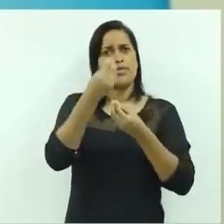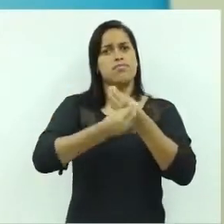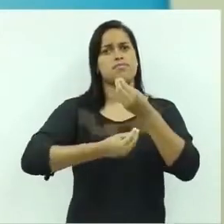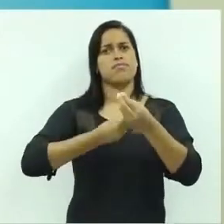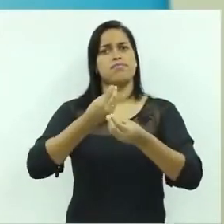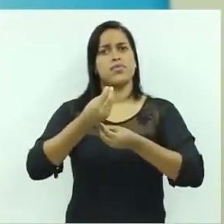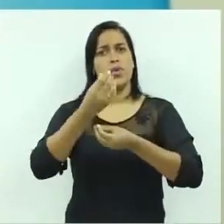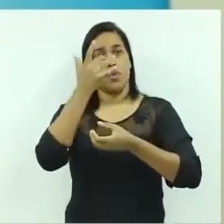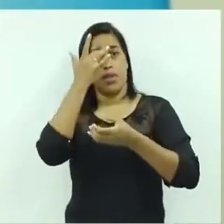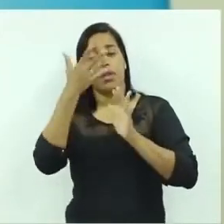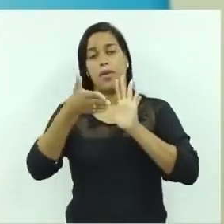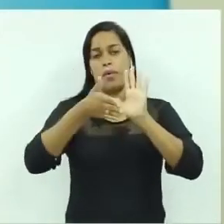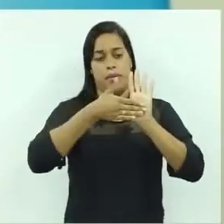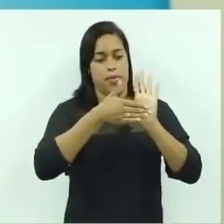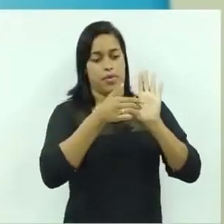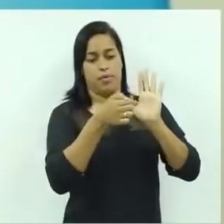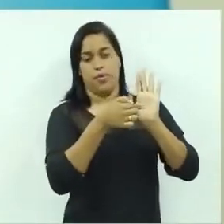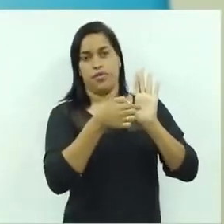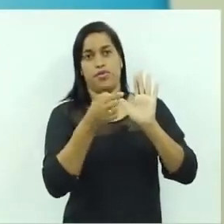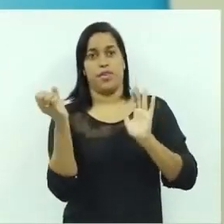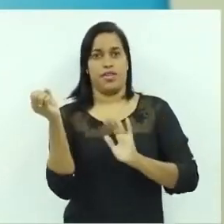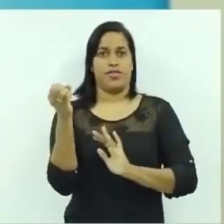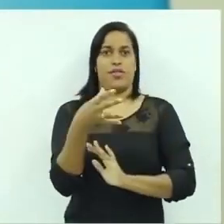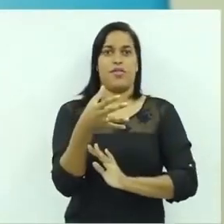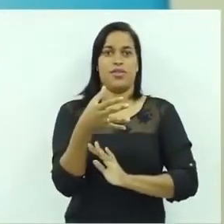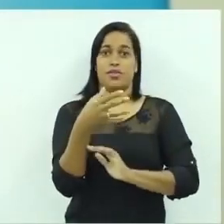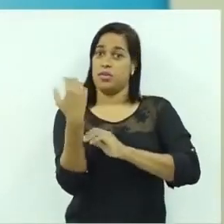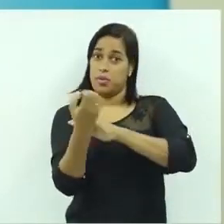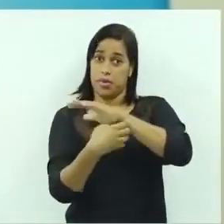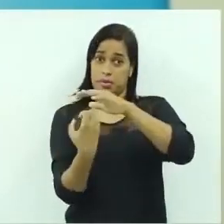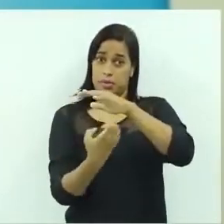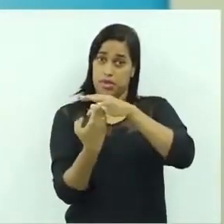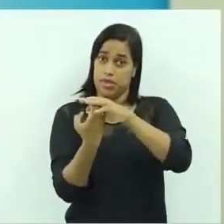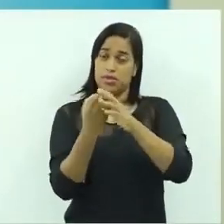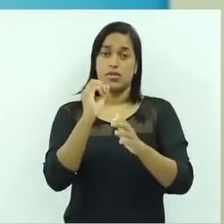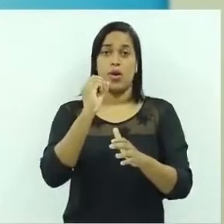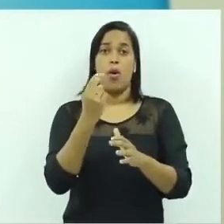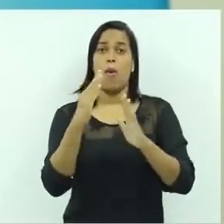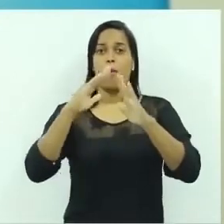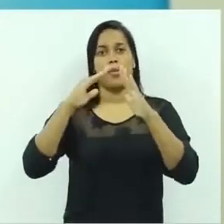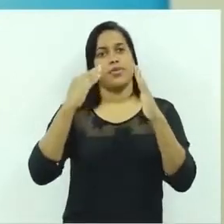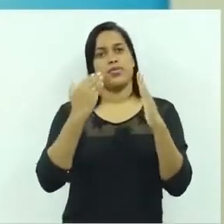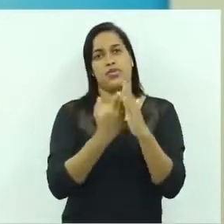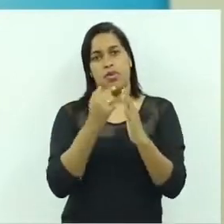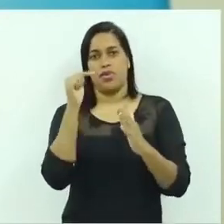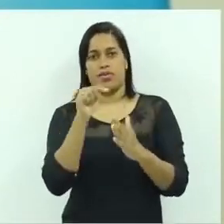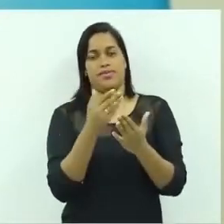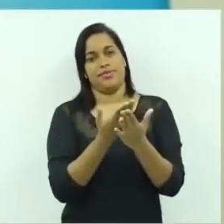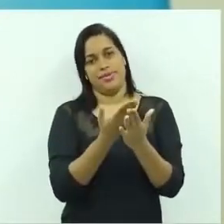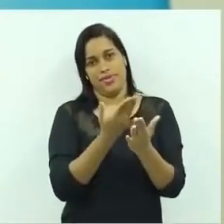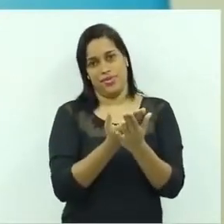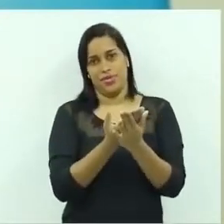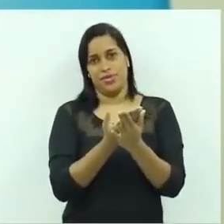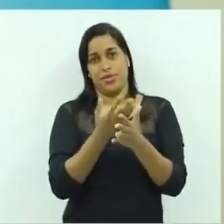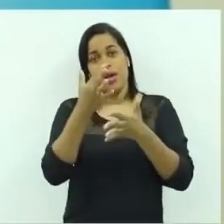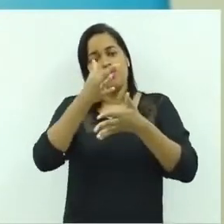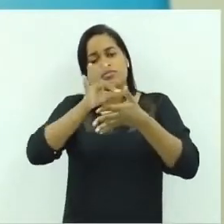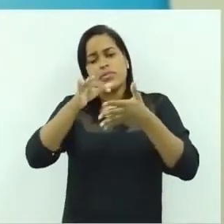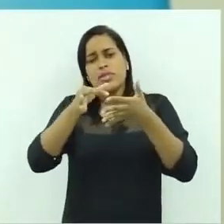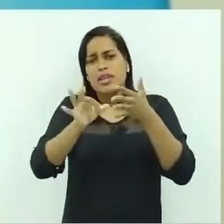uma ideia, uma proposta inovadora, ou para a empresa que você trabalha, ou para a escola que você estuda, com um detalhe